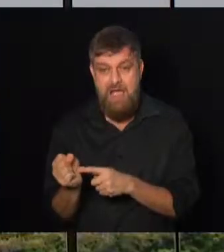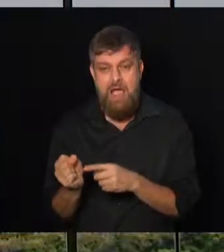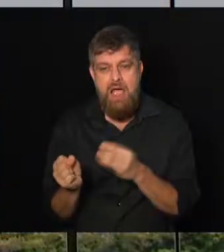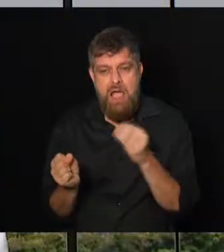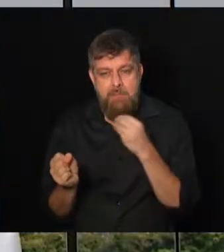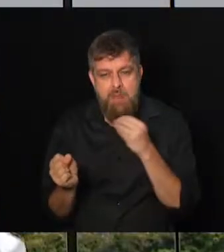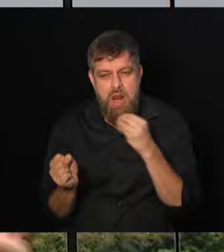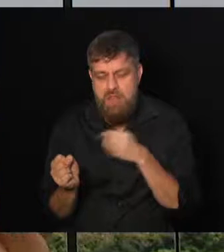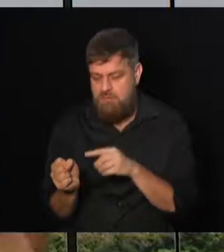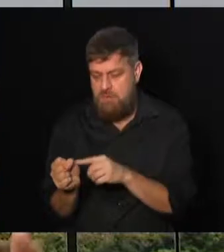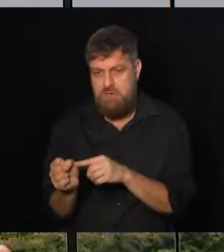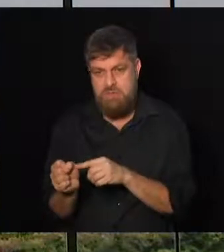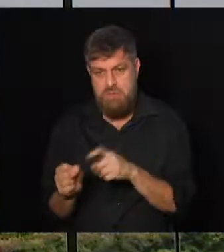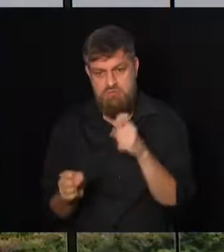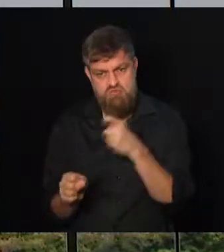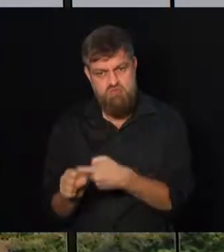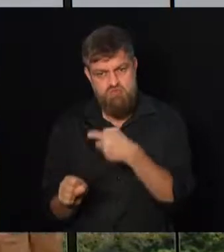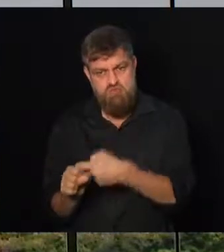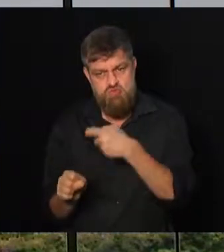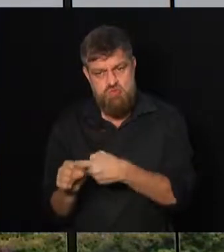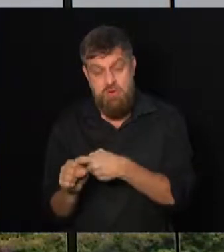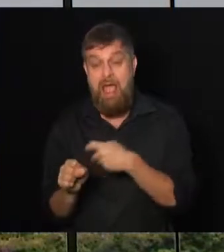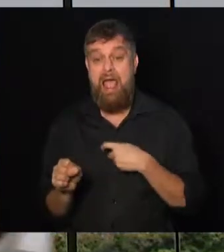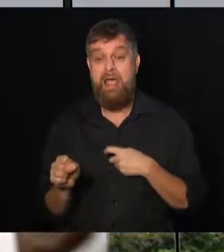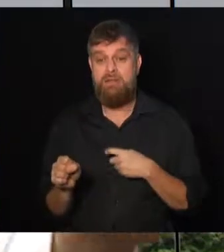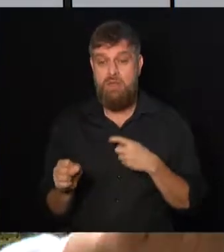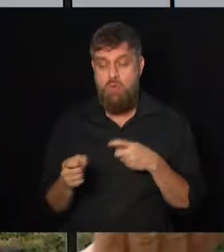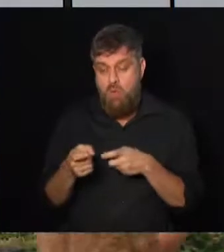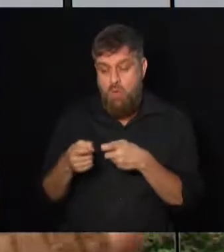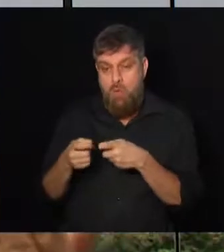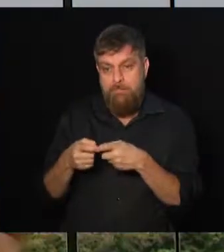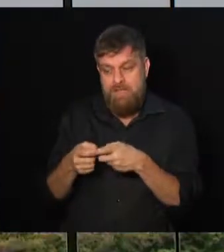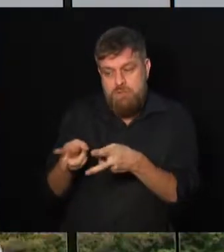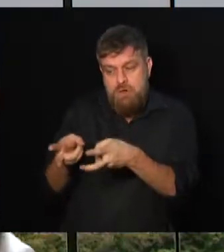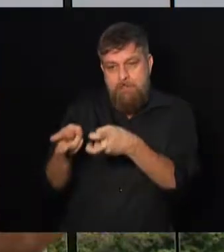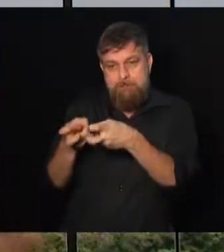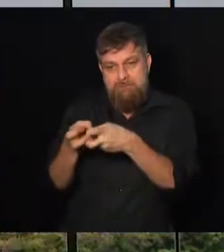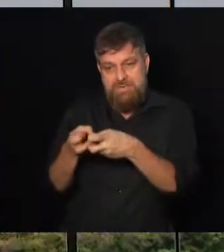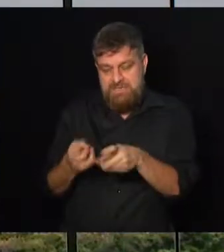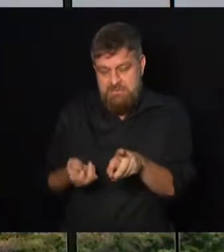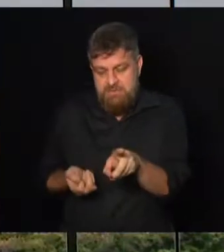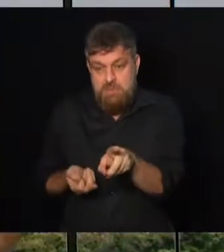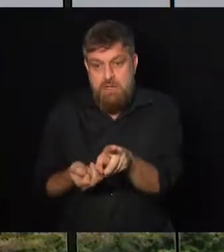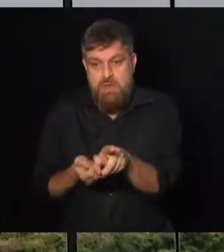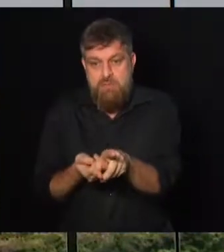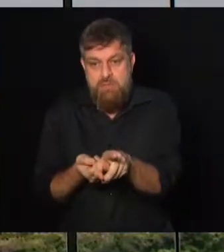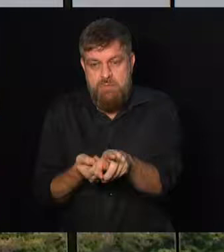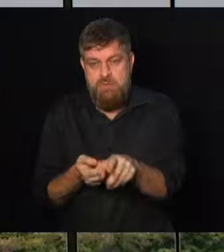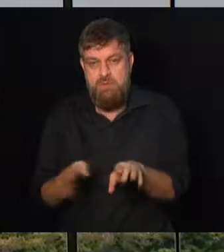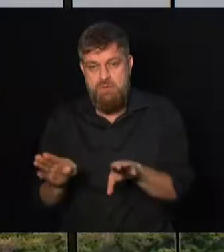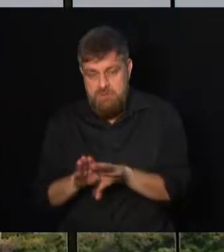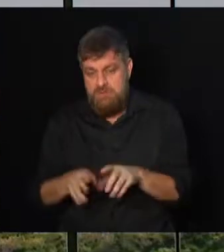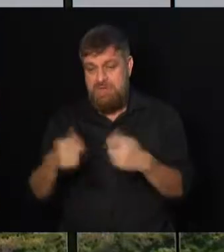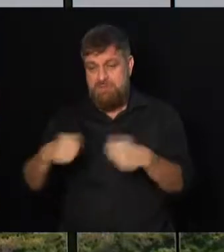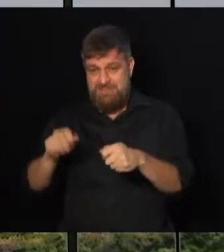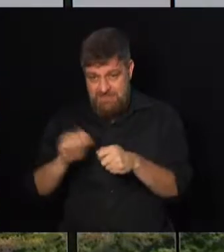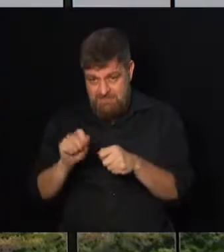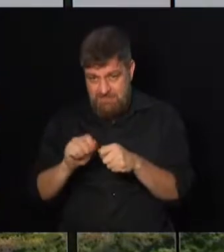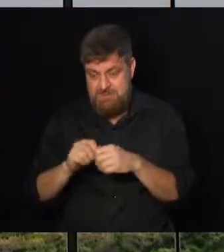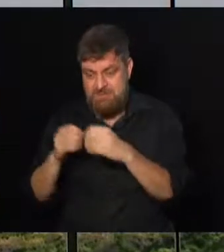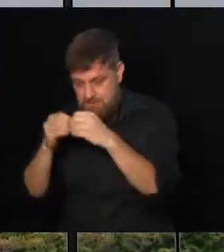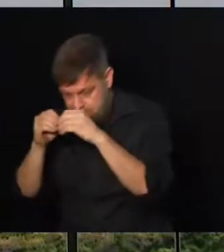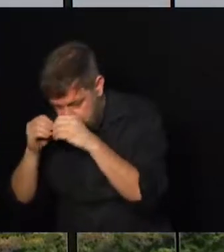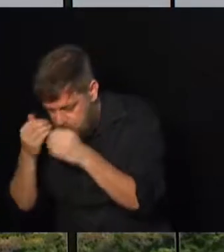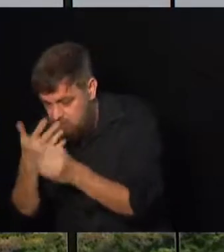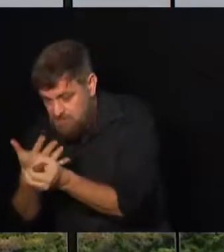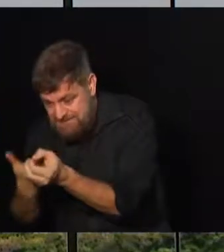um diagnóstico fidedigno de infarto, você tem que cruzar com as enzimas coronariana, cardíacas, você tem que cruzar esses dois